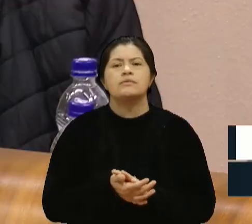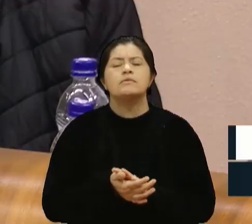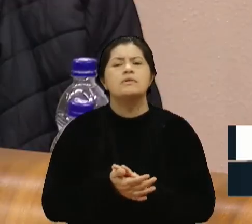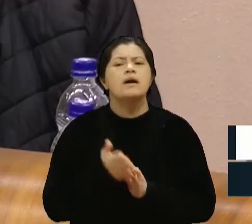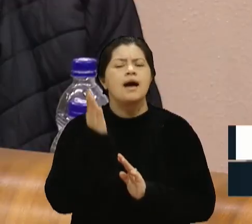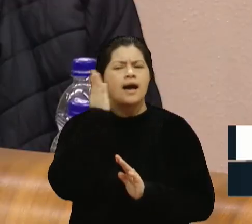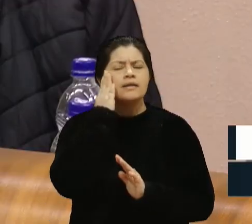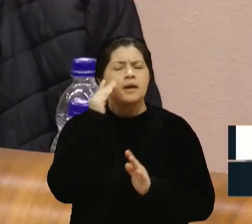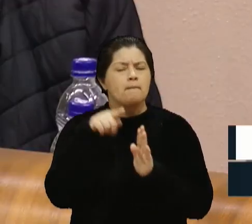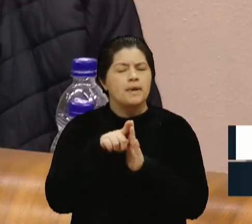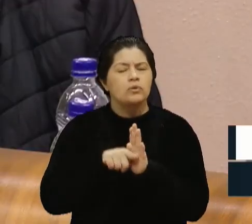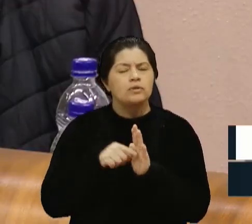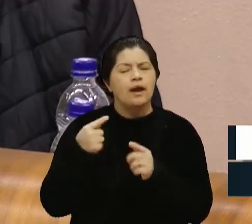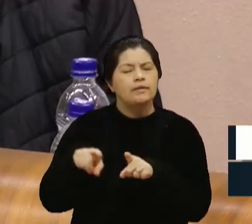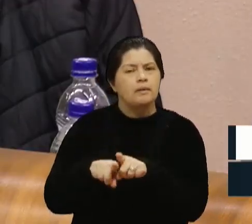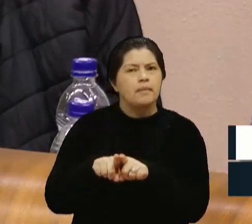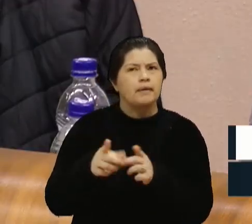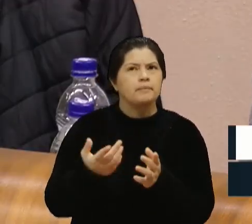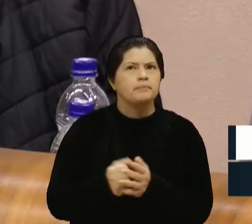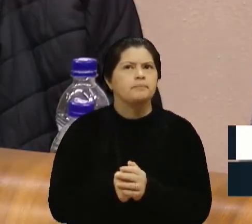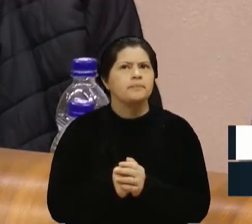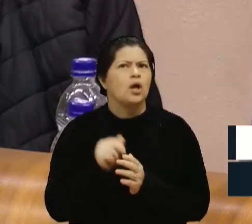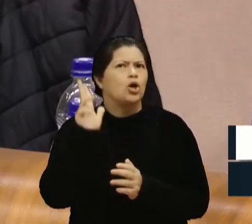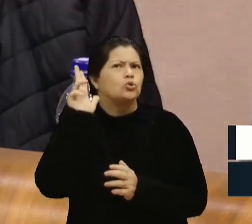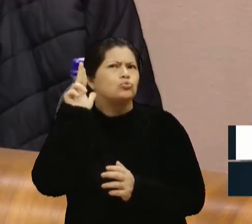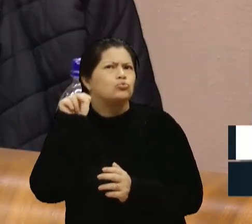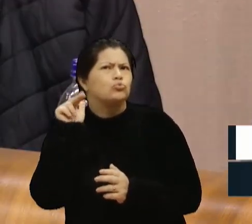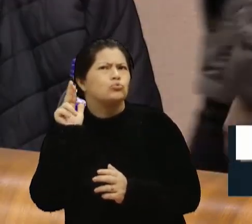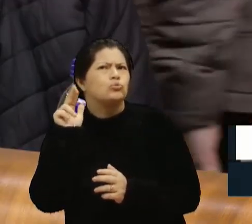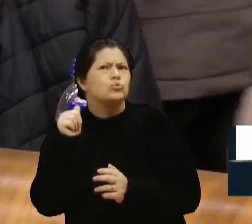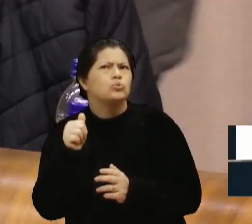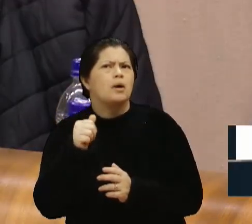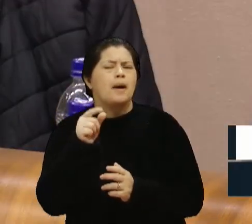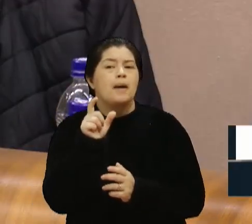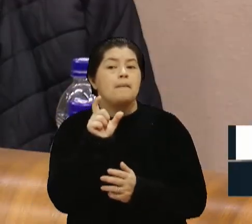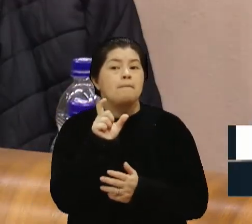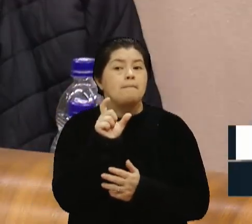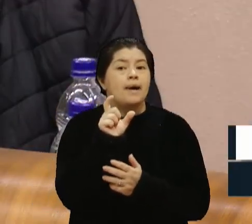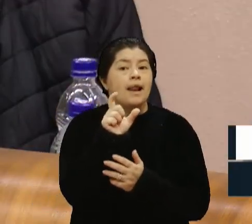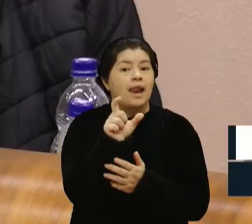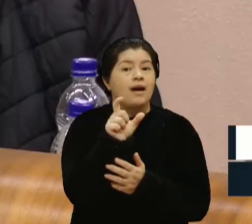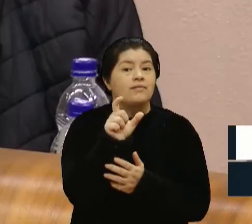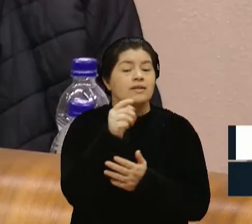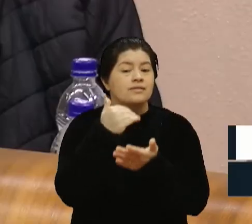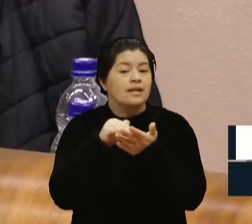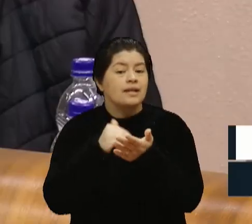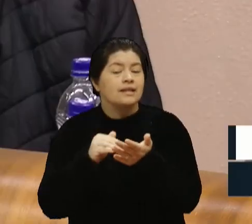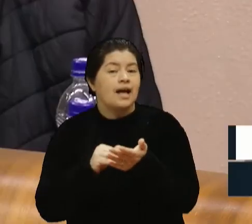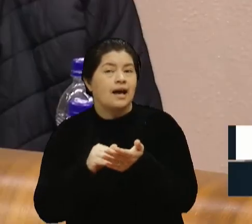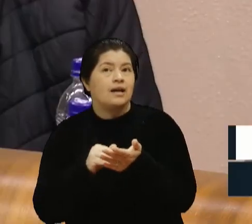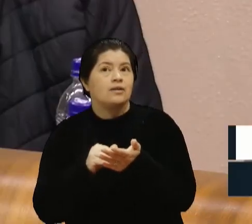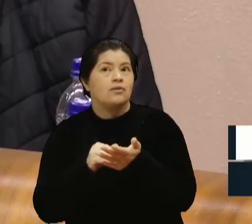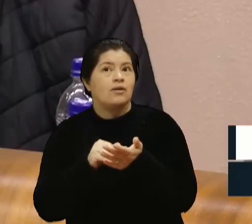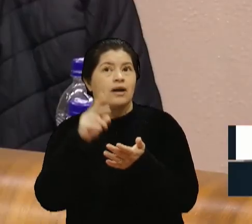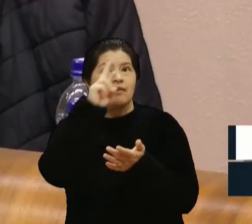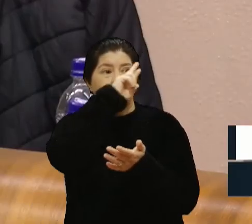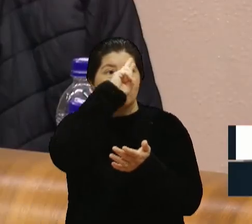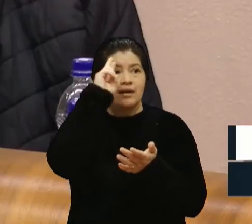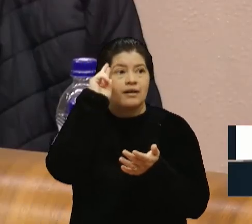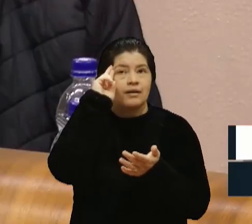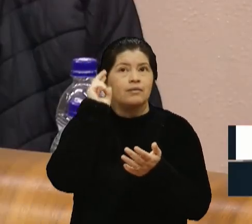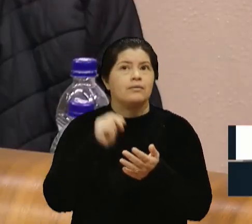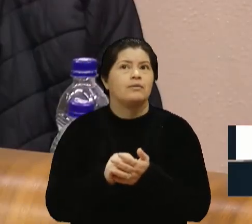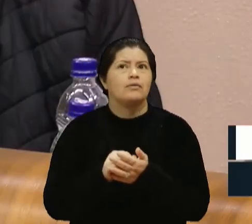também, eu acho que nunca, palavras do secretário Rafael Bueno, nunca